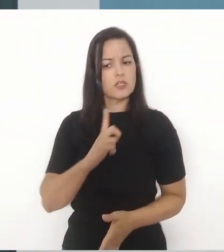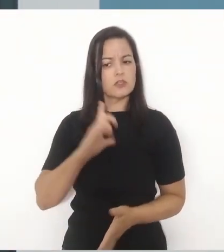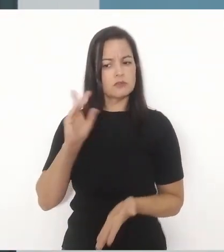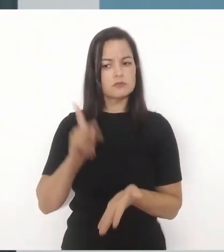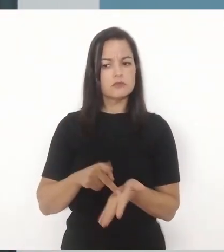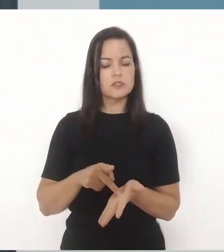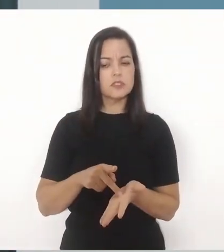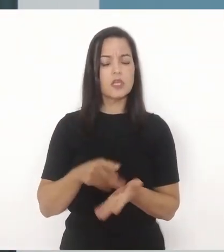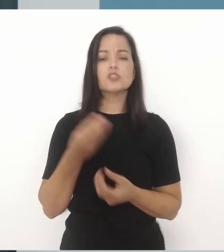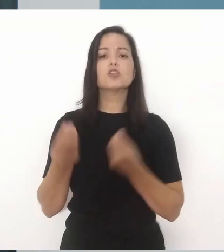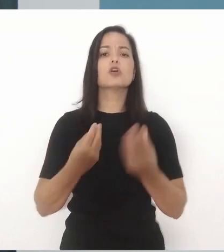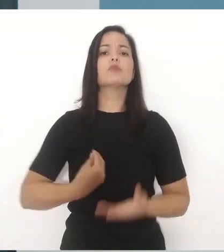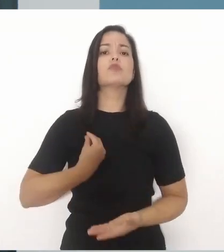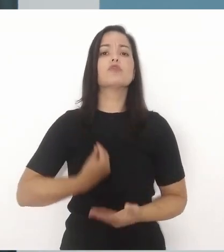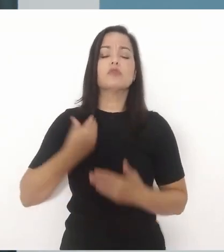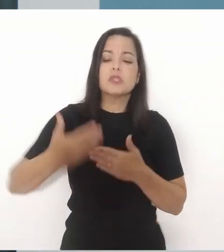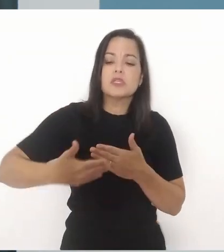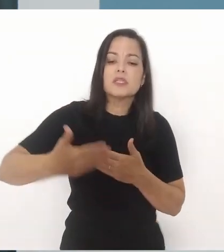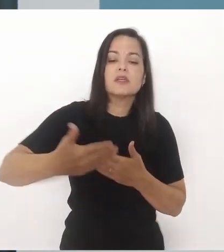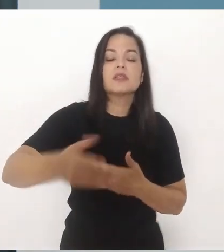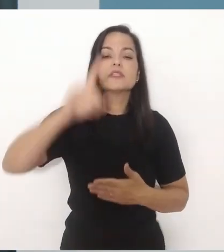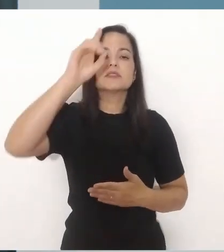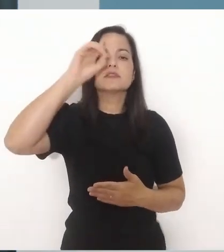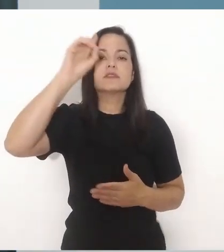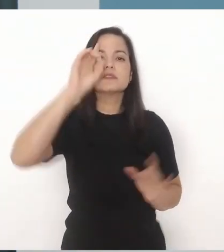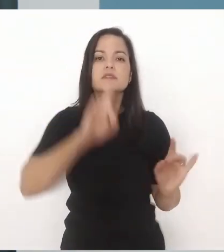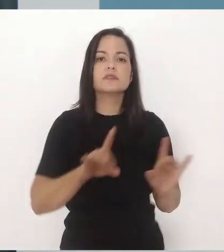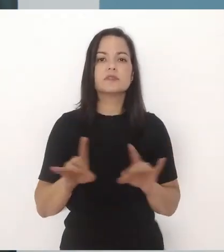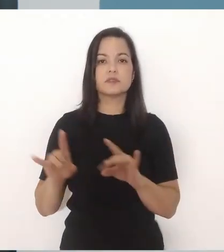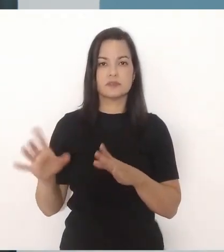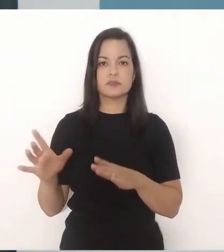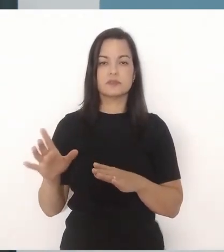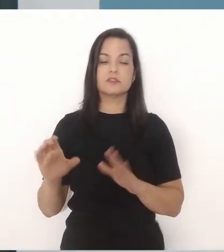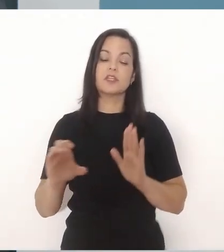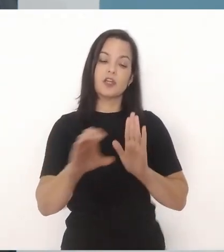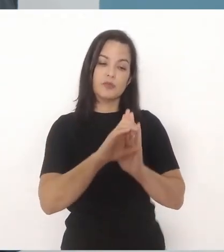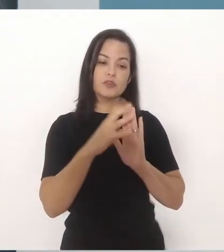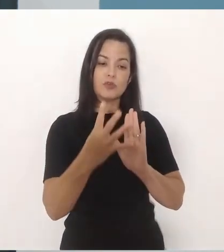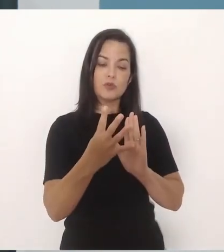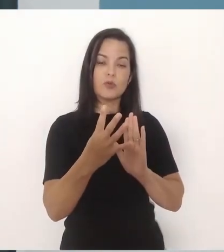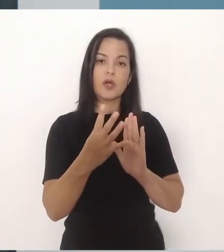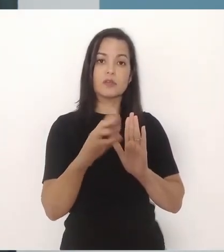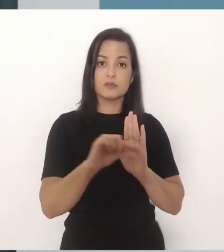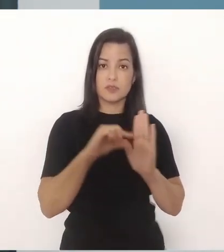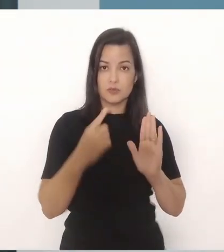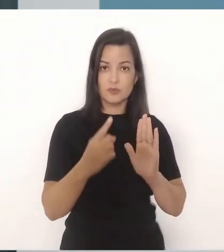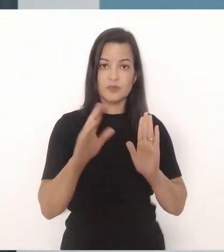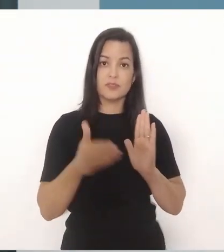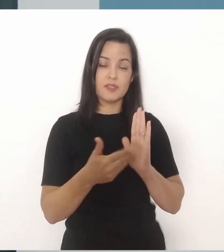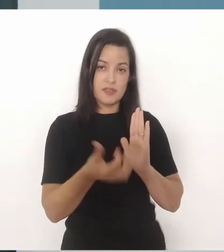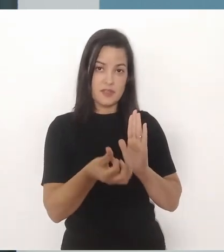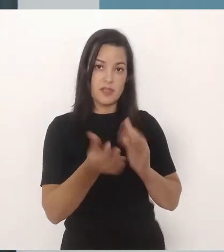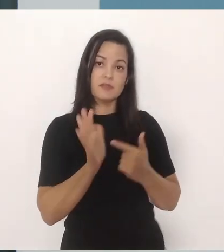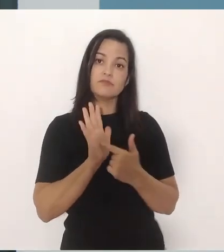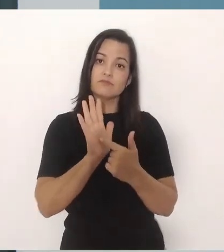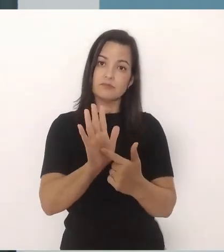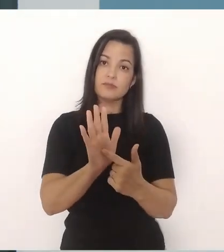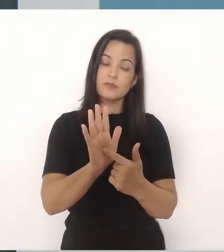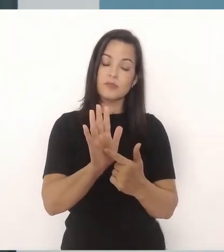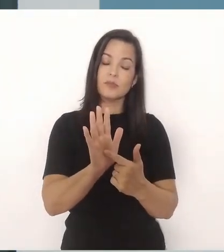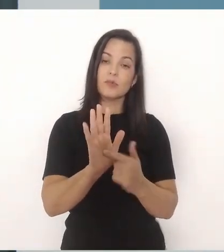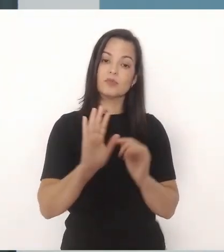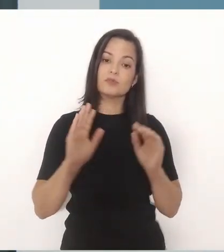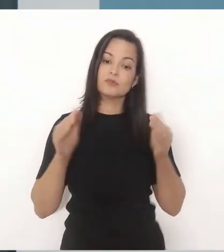dia? E Paulo introduz essa parte prática no capítulo 4, versículos 1 a 6, o foco, o trecho da